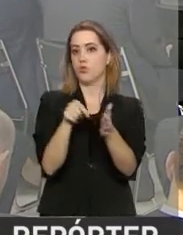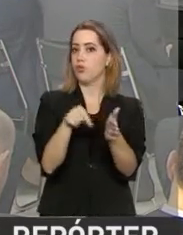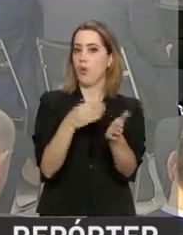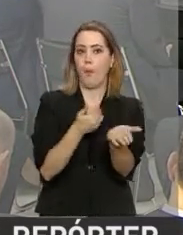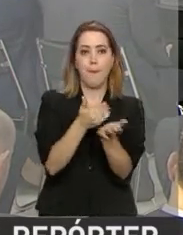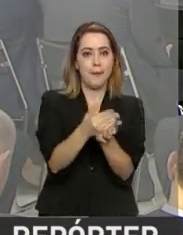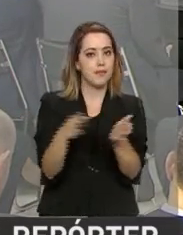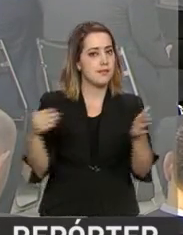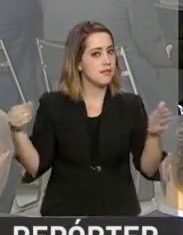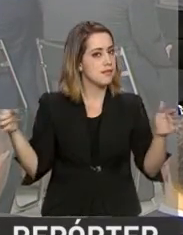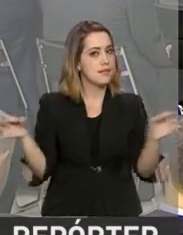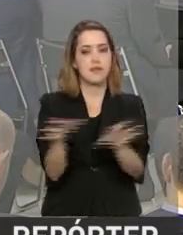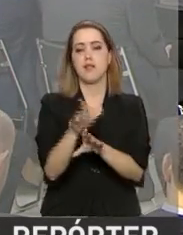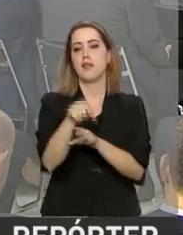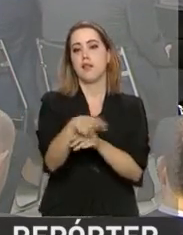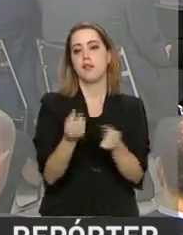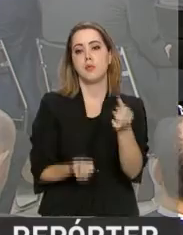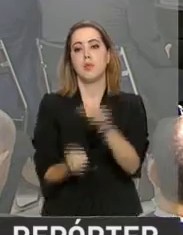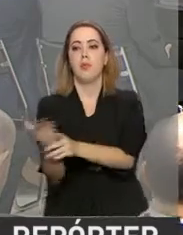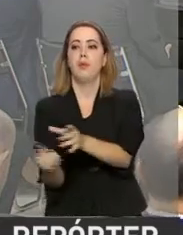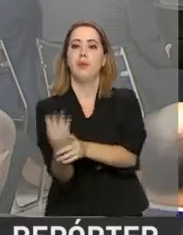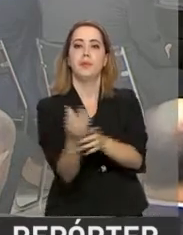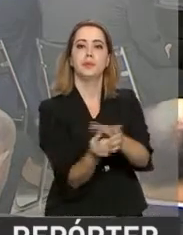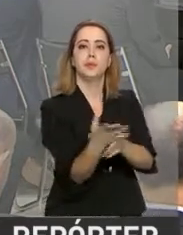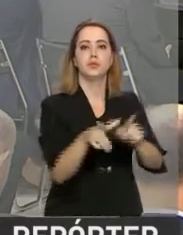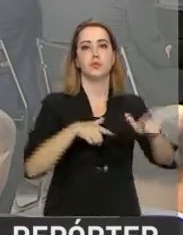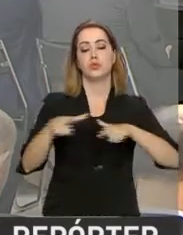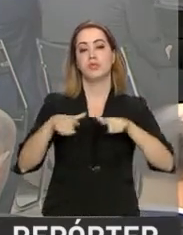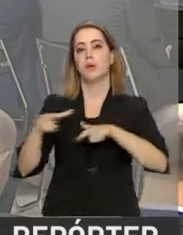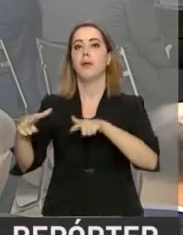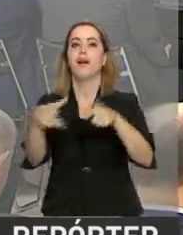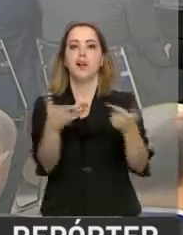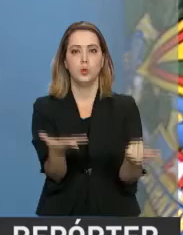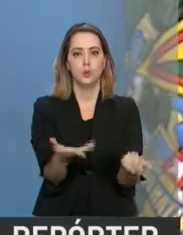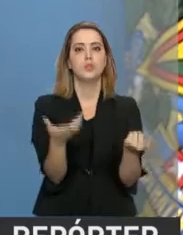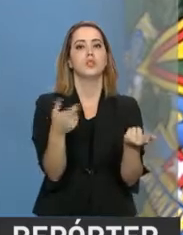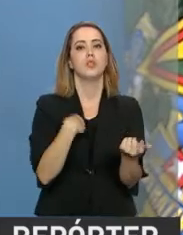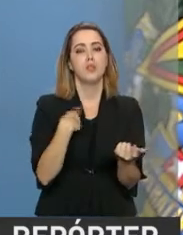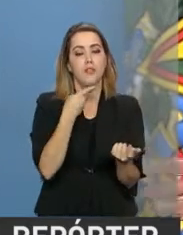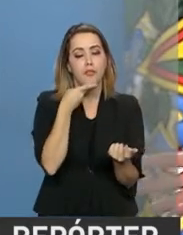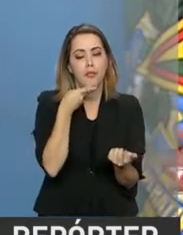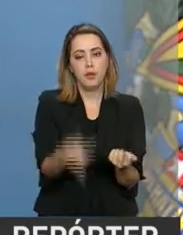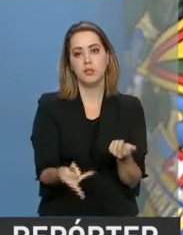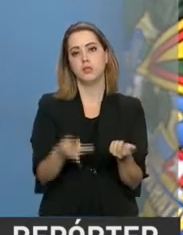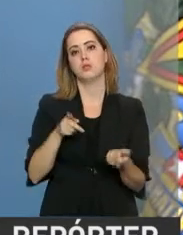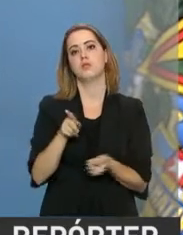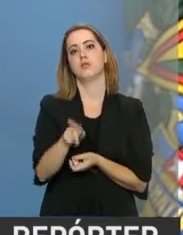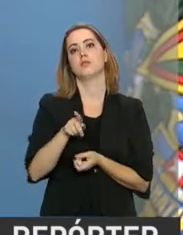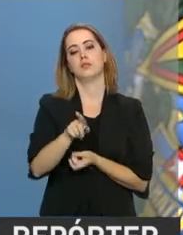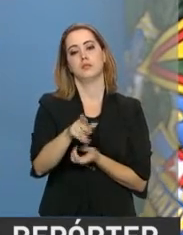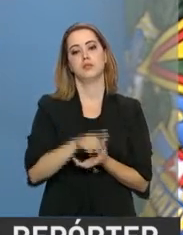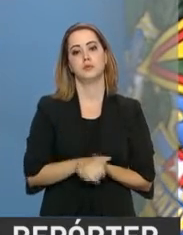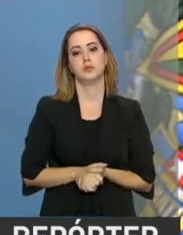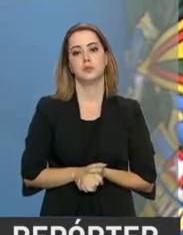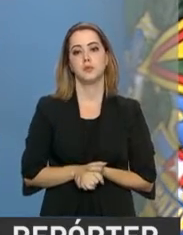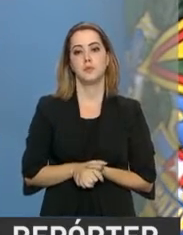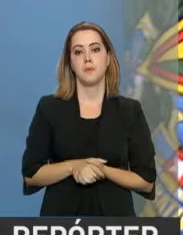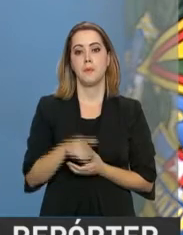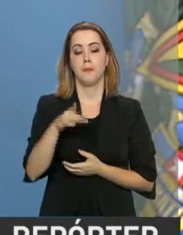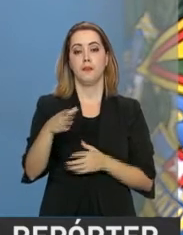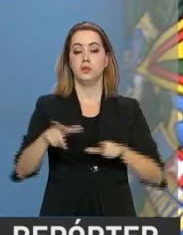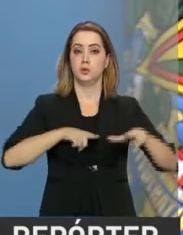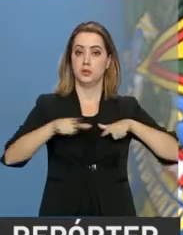exatamente a criação é de novos empregos eu tenho dito com freqüência lá é que o